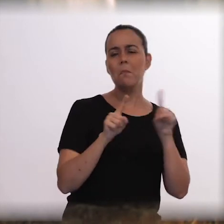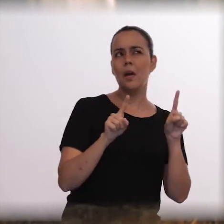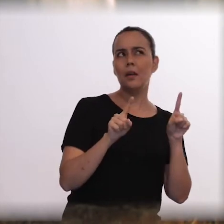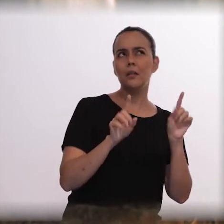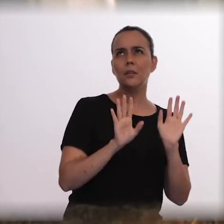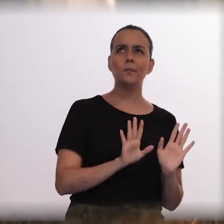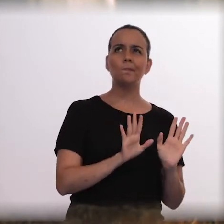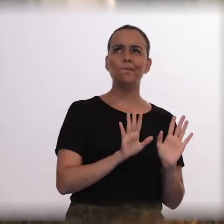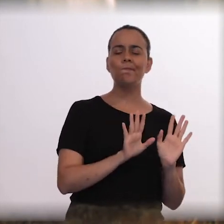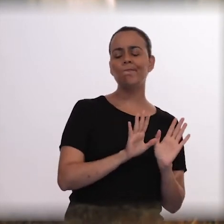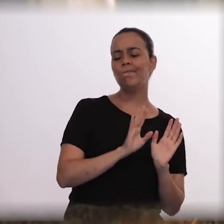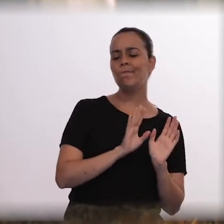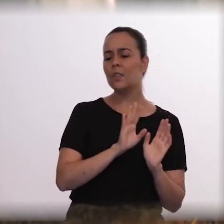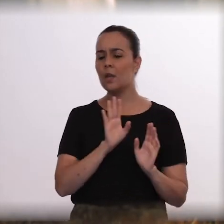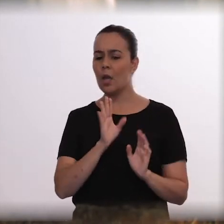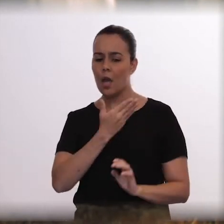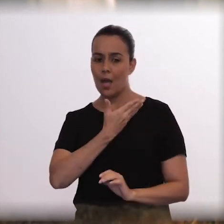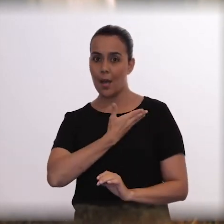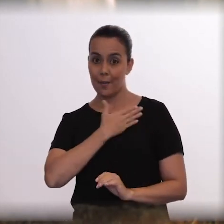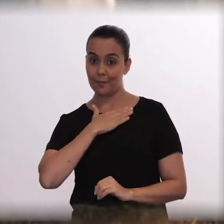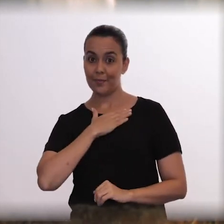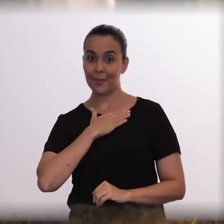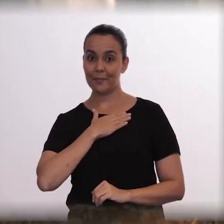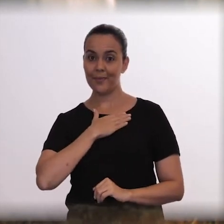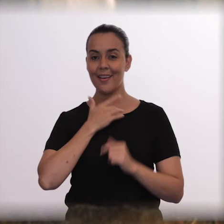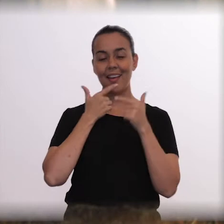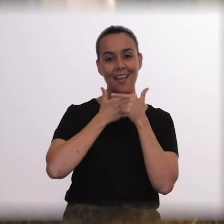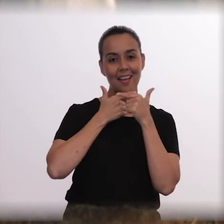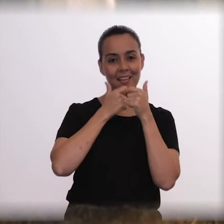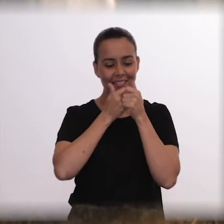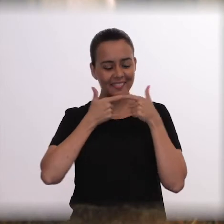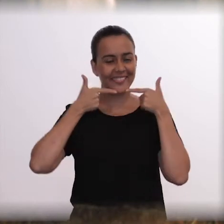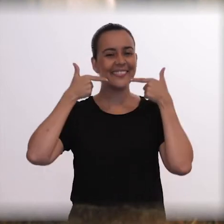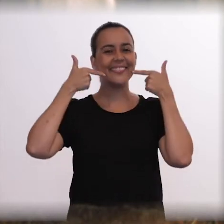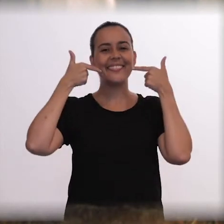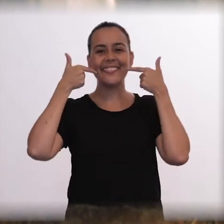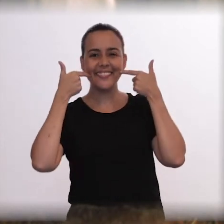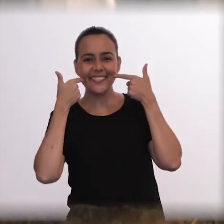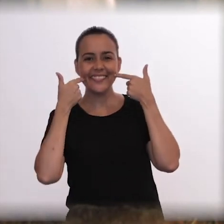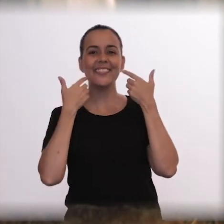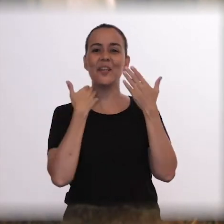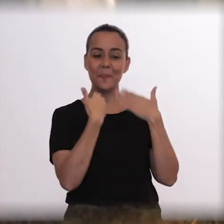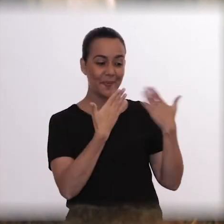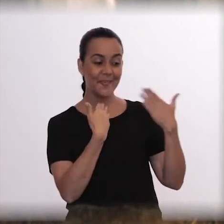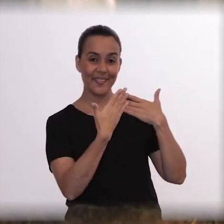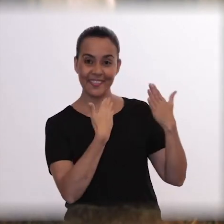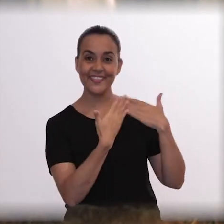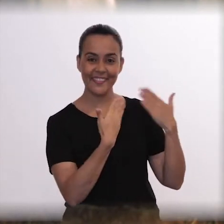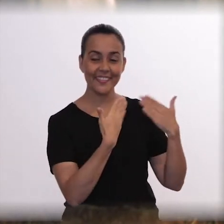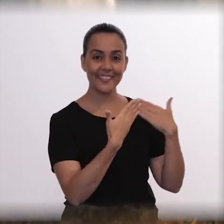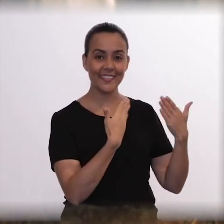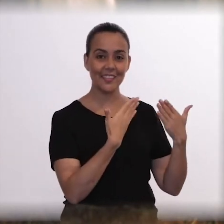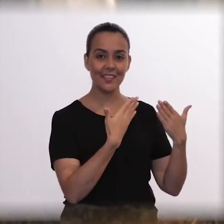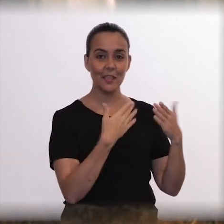outro lado, ela era extrovertida, né, então ela também era